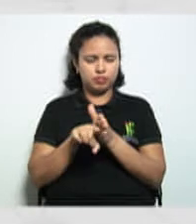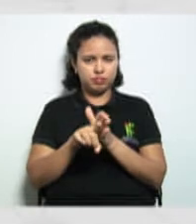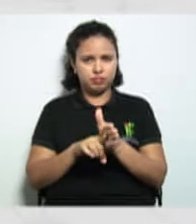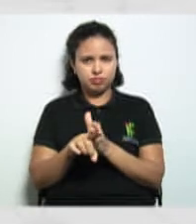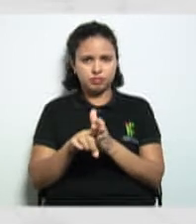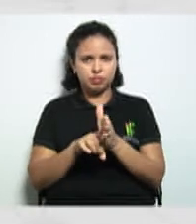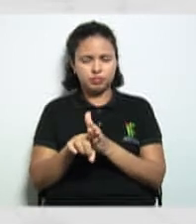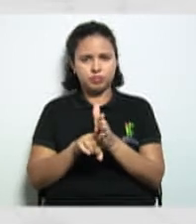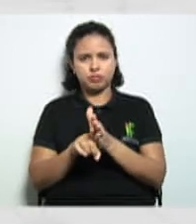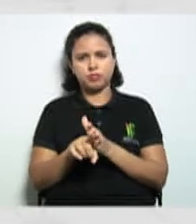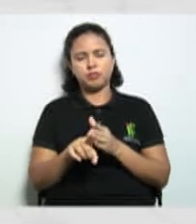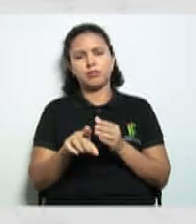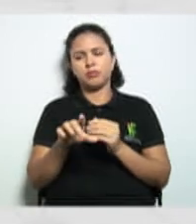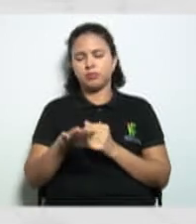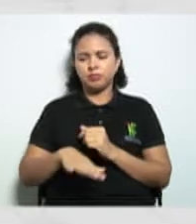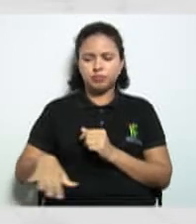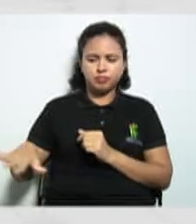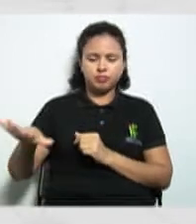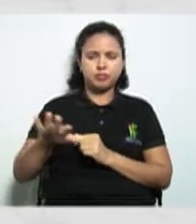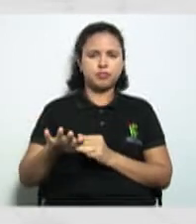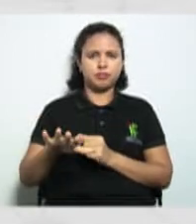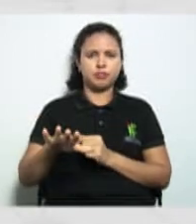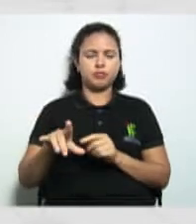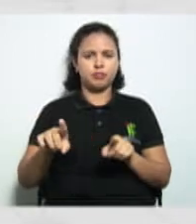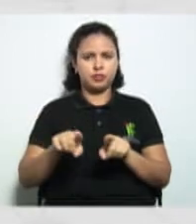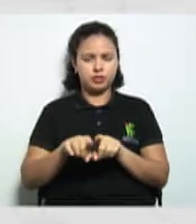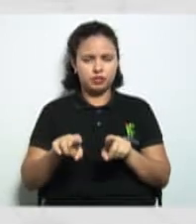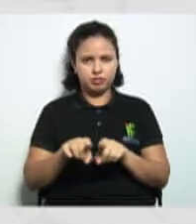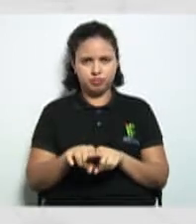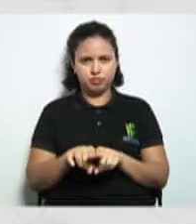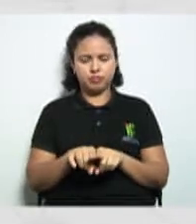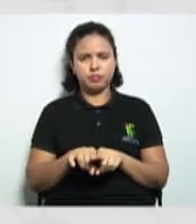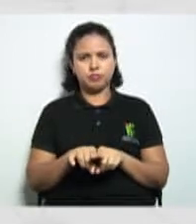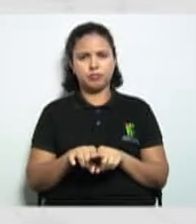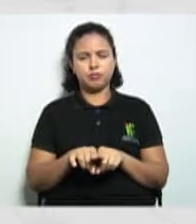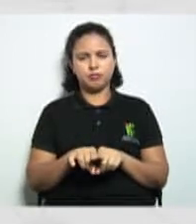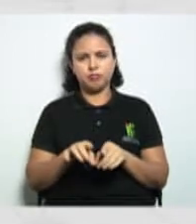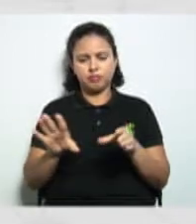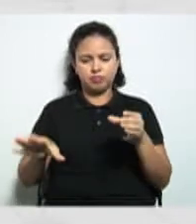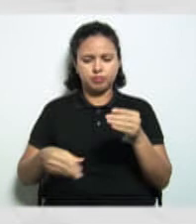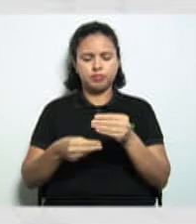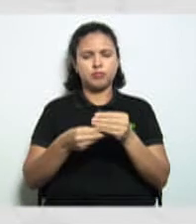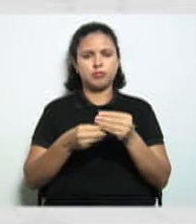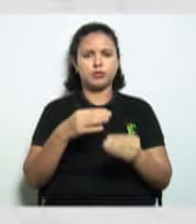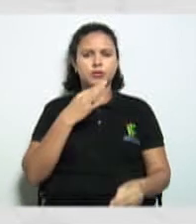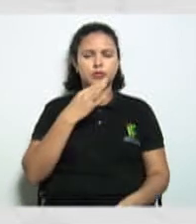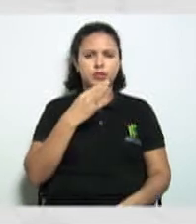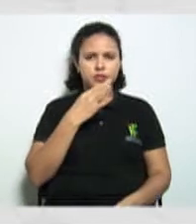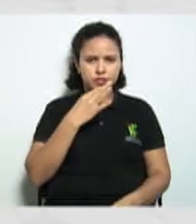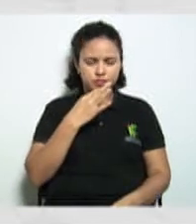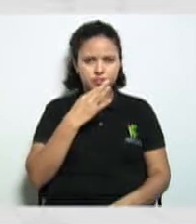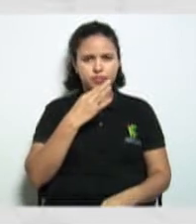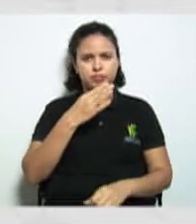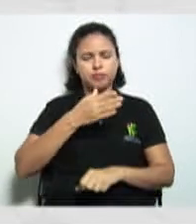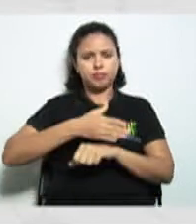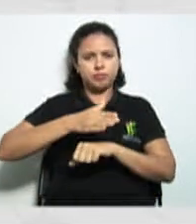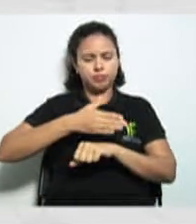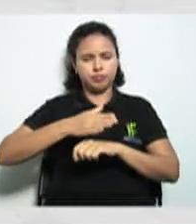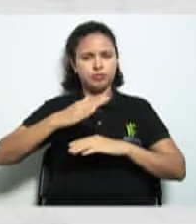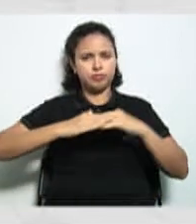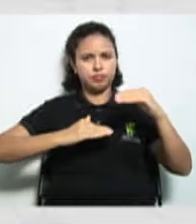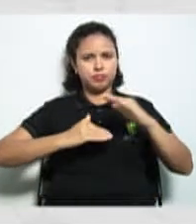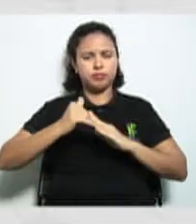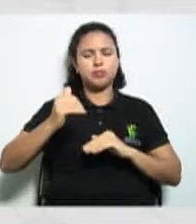analisar situações, consolidar os conhecimentos e a prática profissional